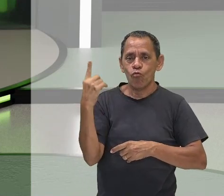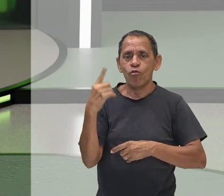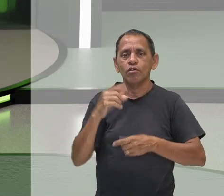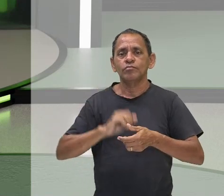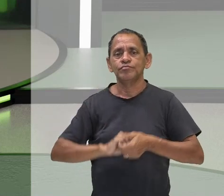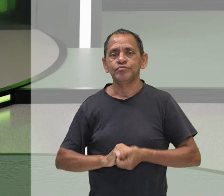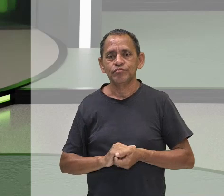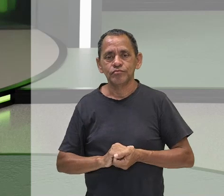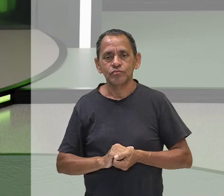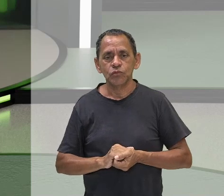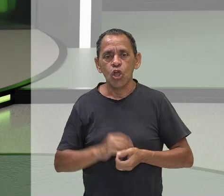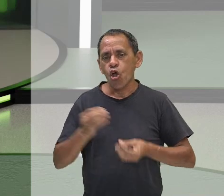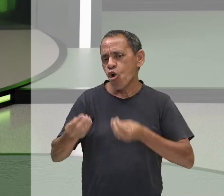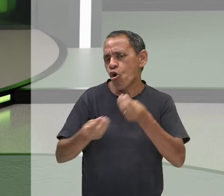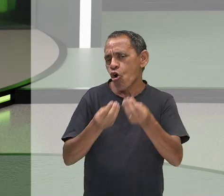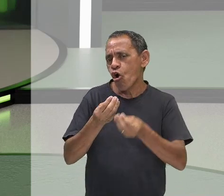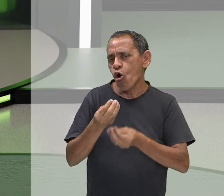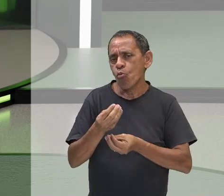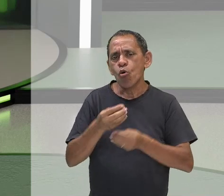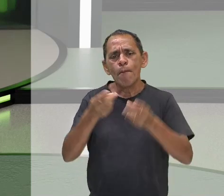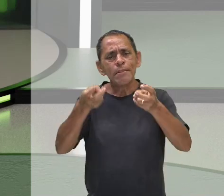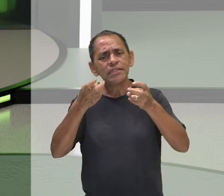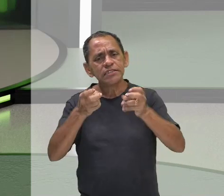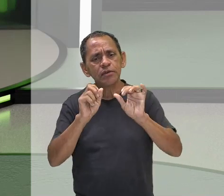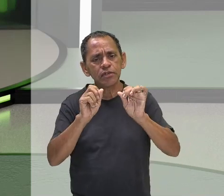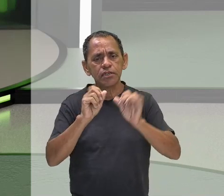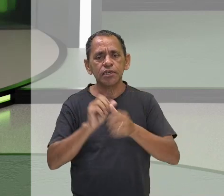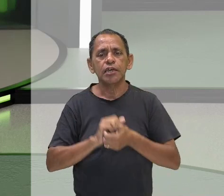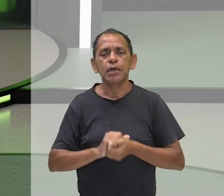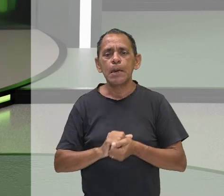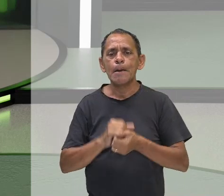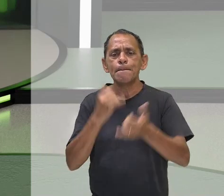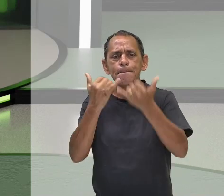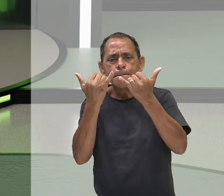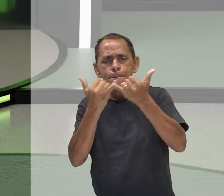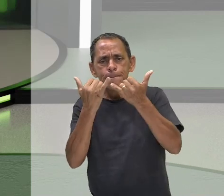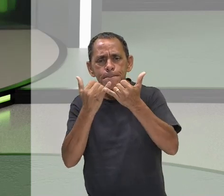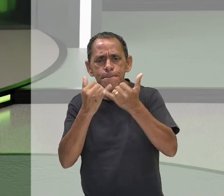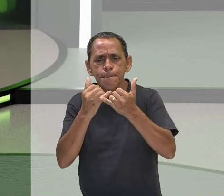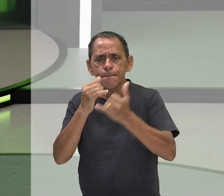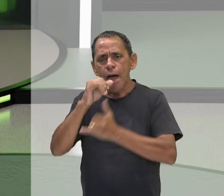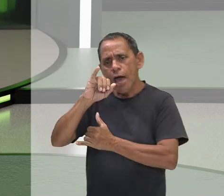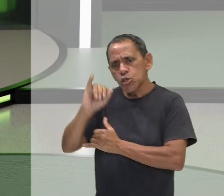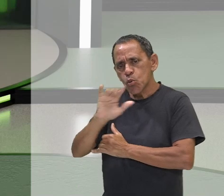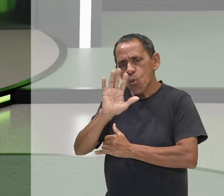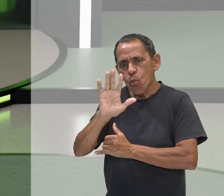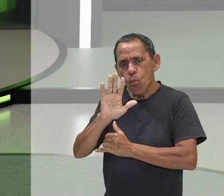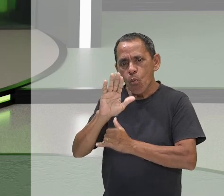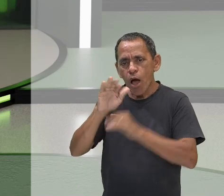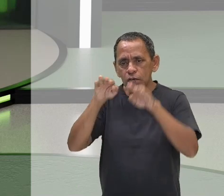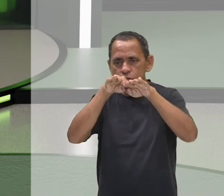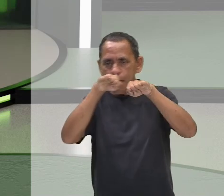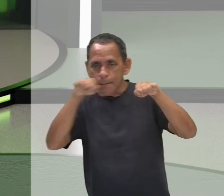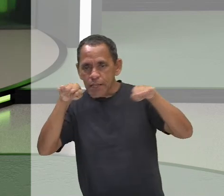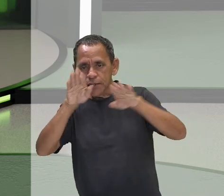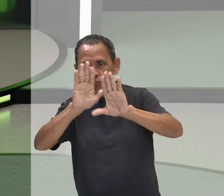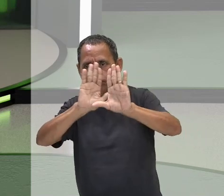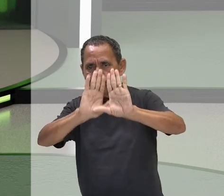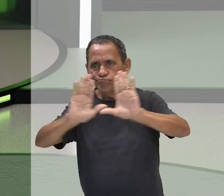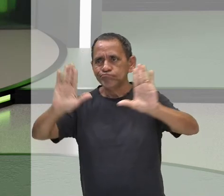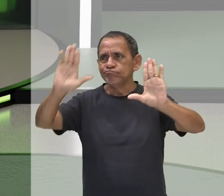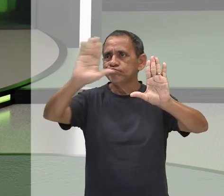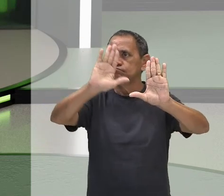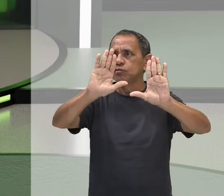por essa figura, como se fosse uma figura plana. Poucos de vocês devem ter ideia de como é a